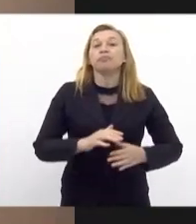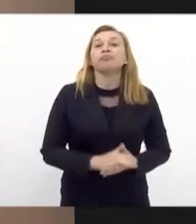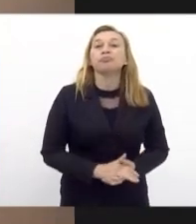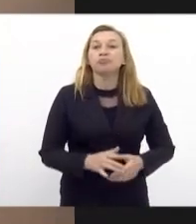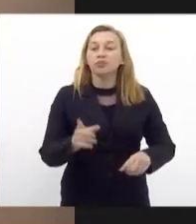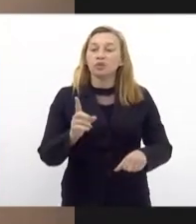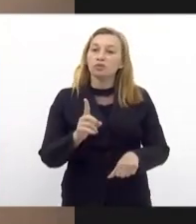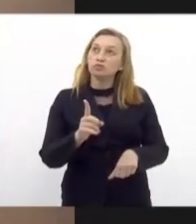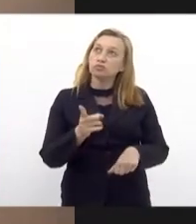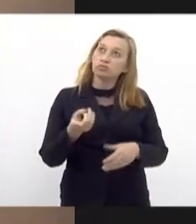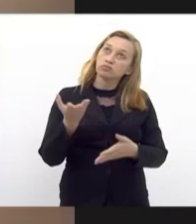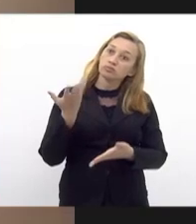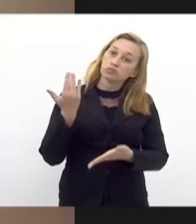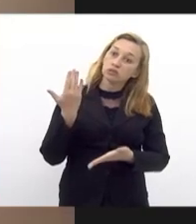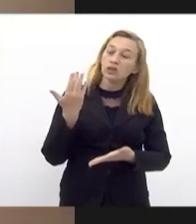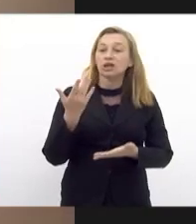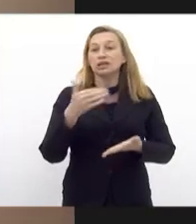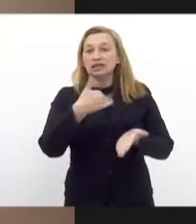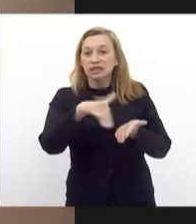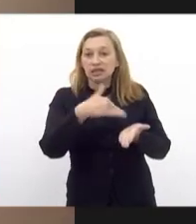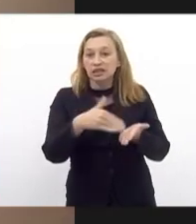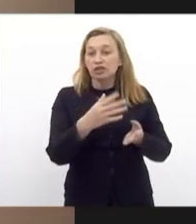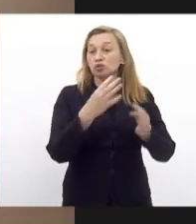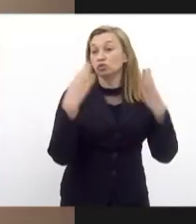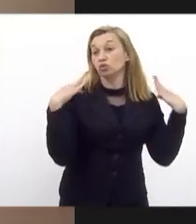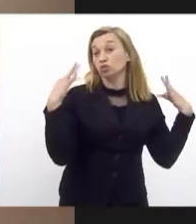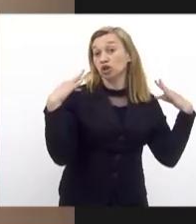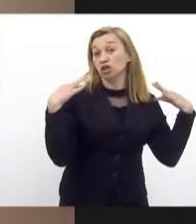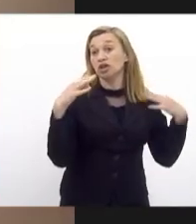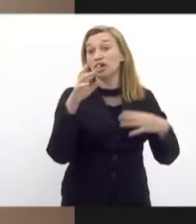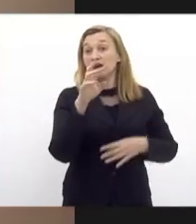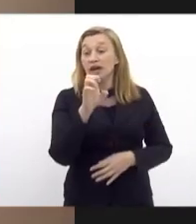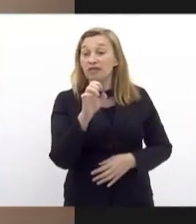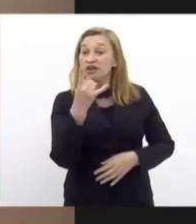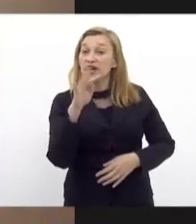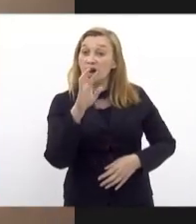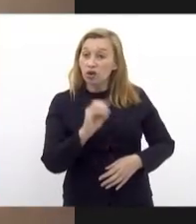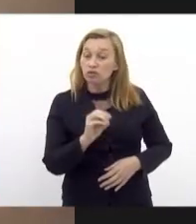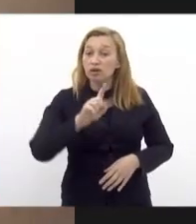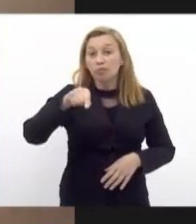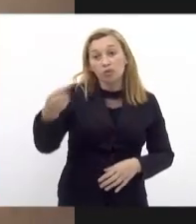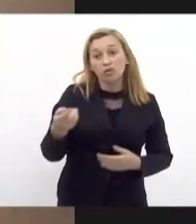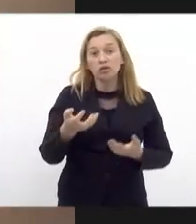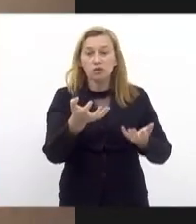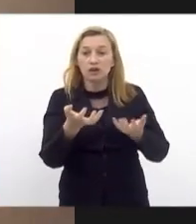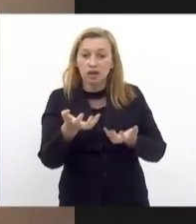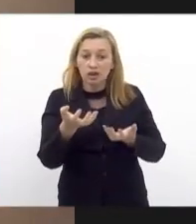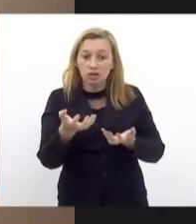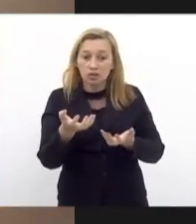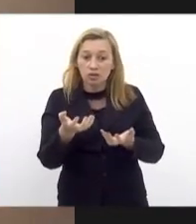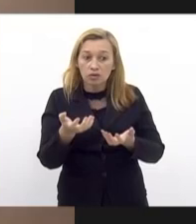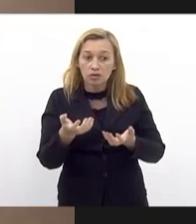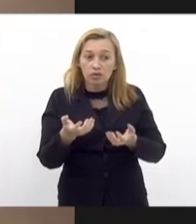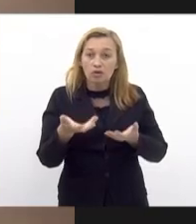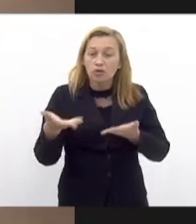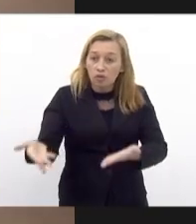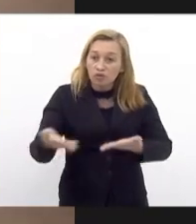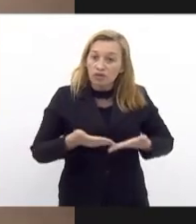era o secretário de Turismo, o senhor Cristiano Beraldo Eduardo, depois vou até refazer o